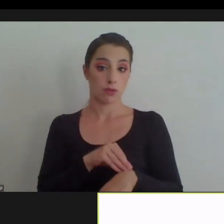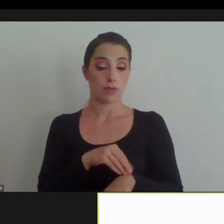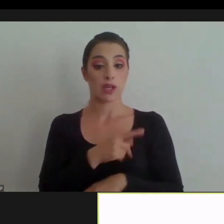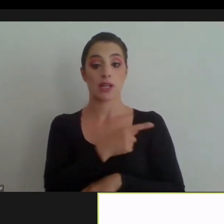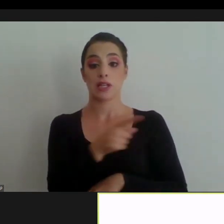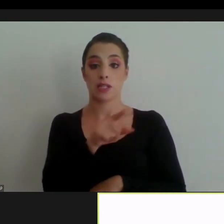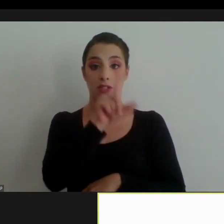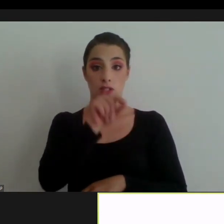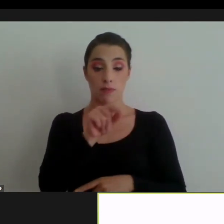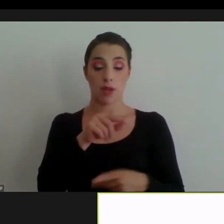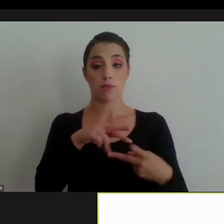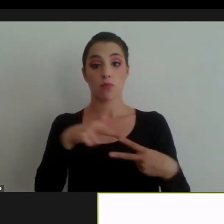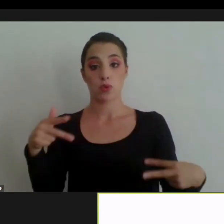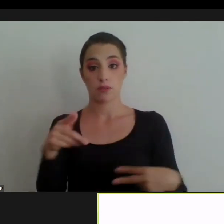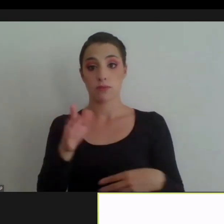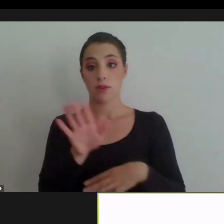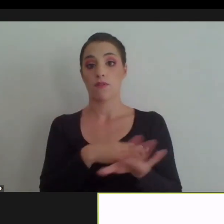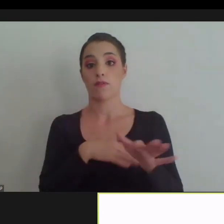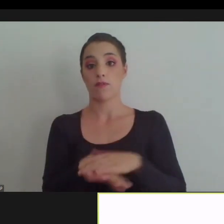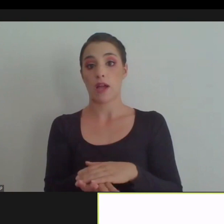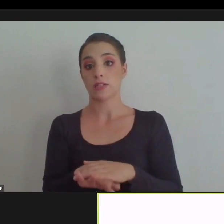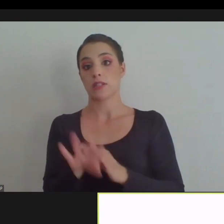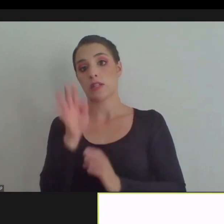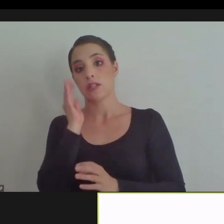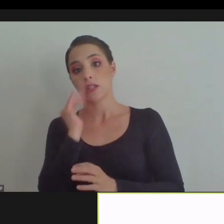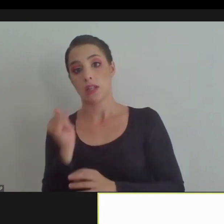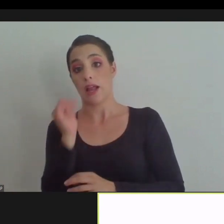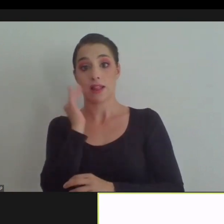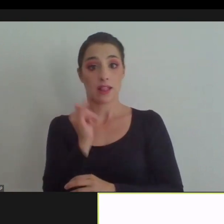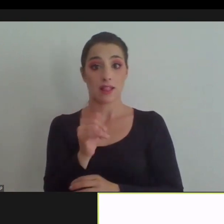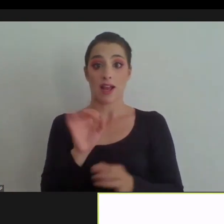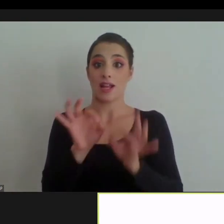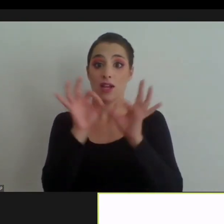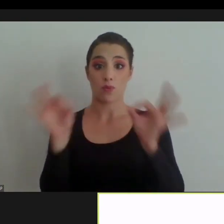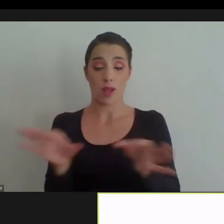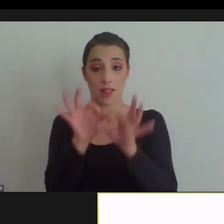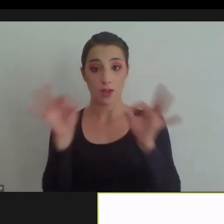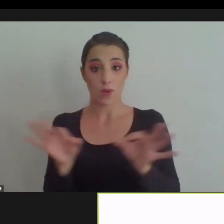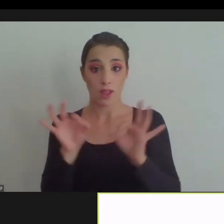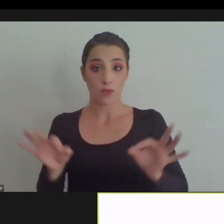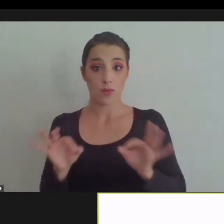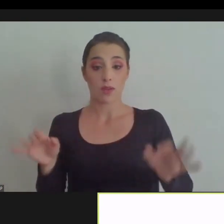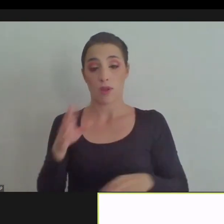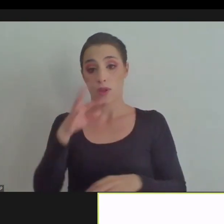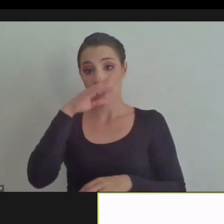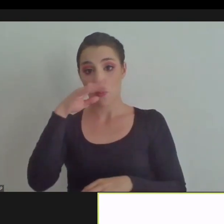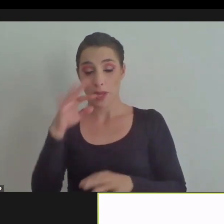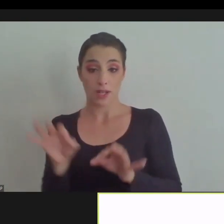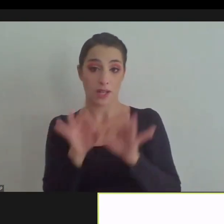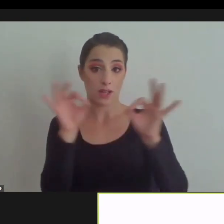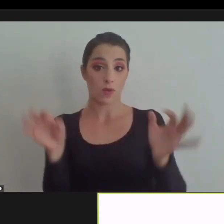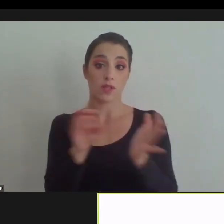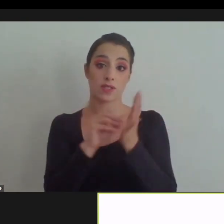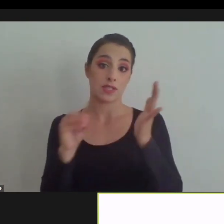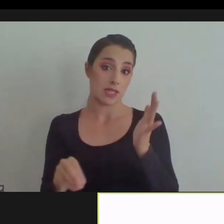próprios munícipes, têm feito a réplica para com os outros munícipes sobre a necessidade de